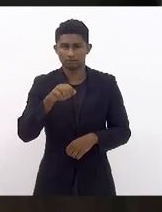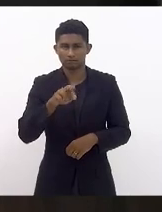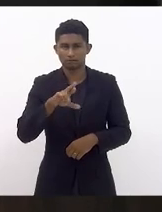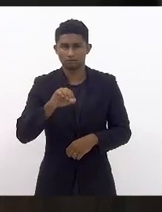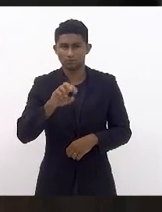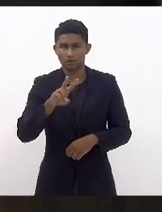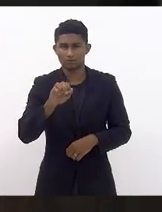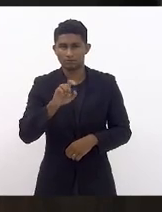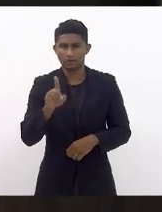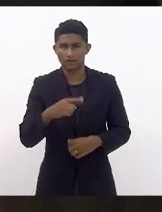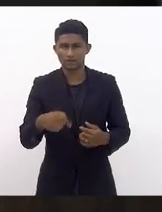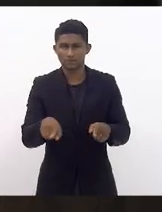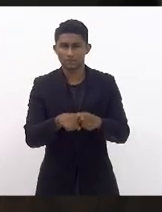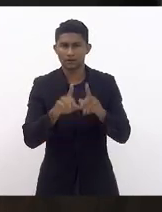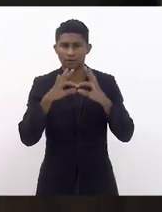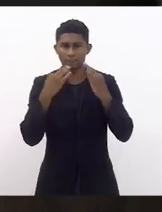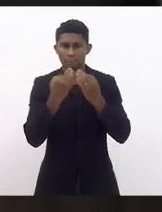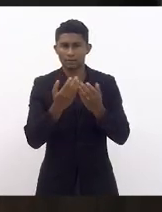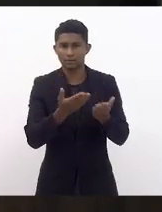família.